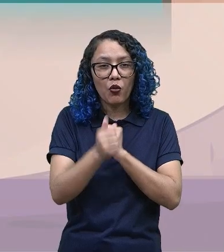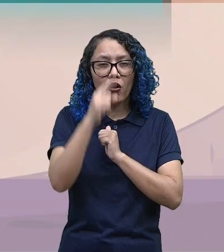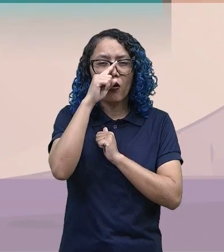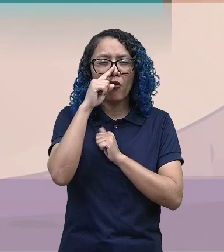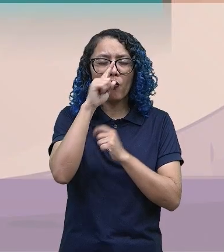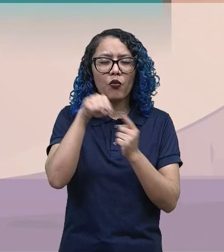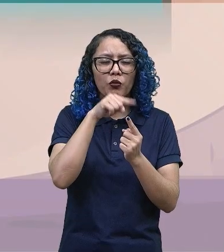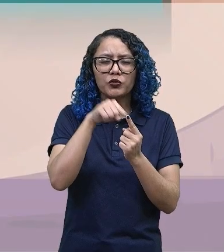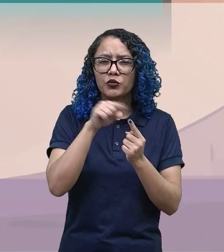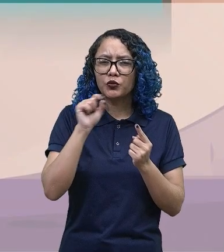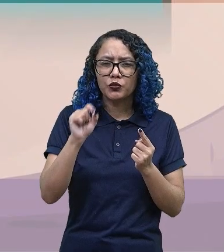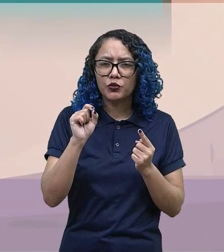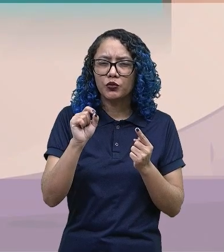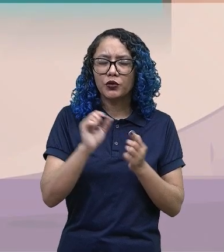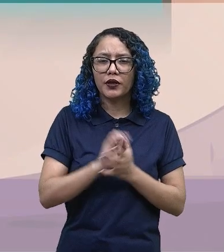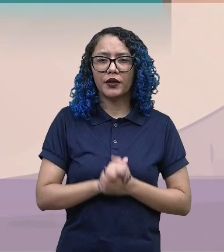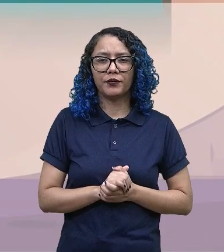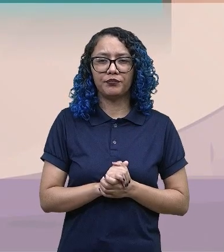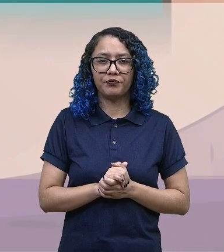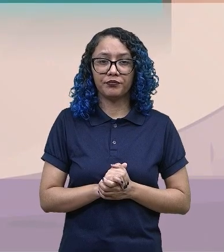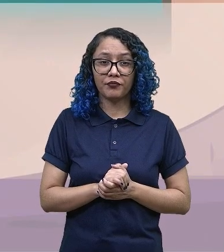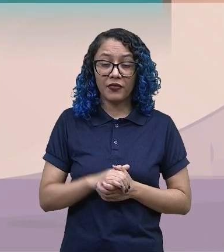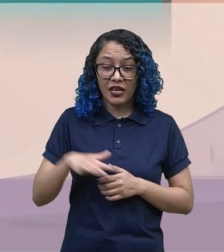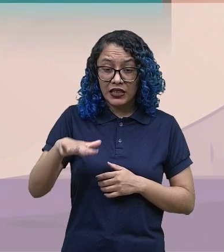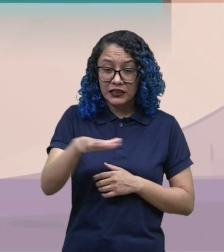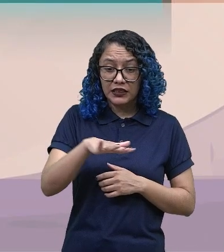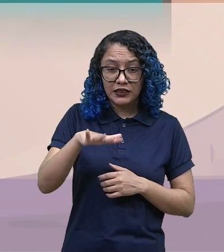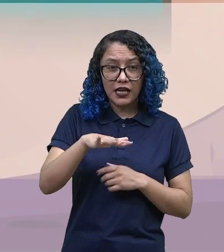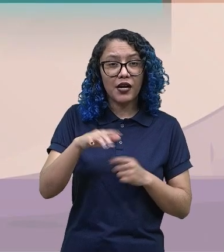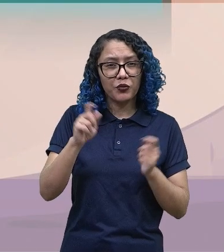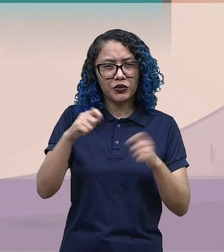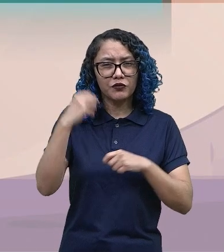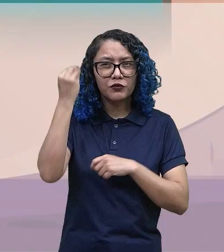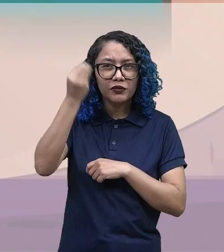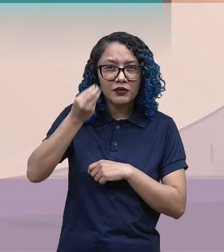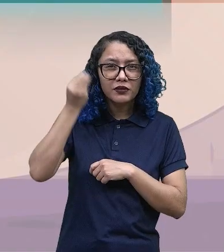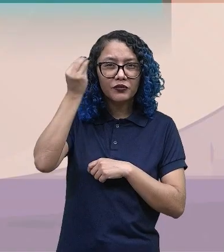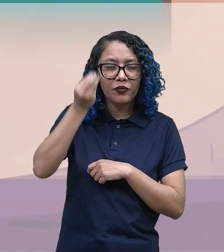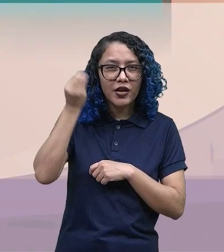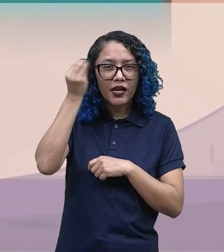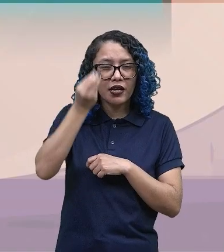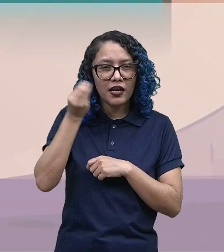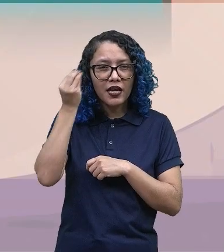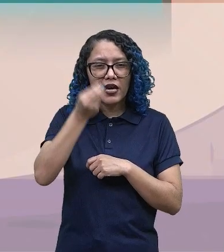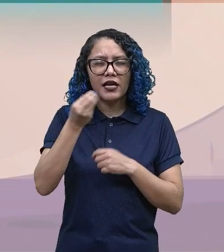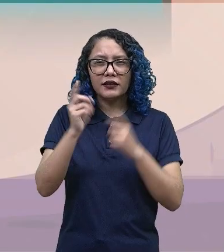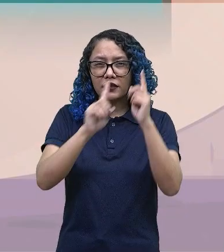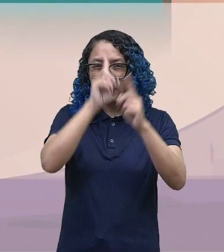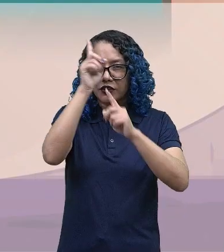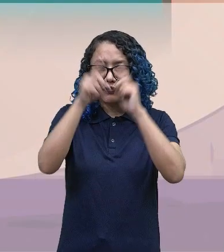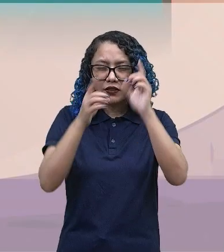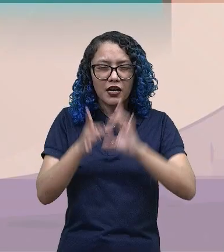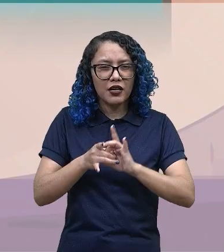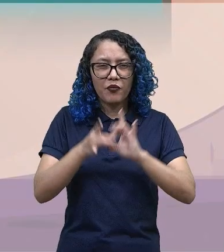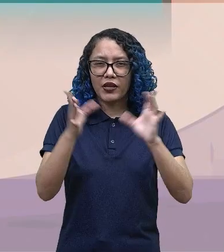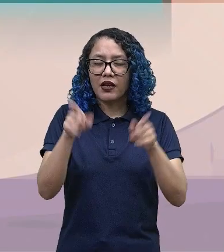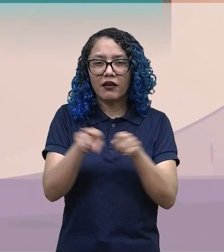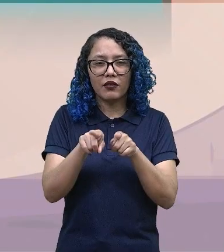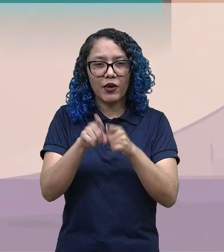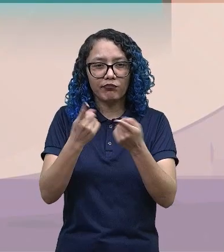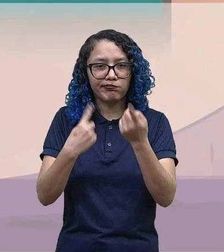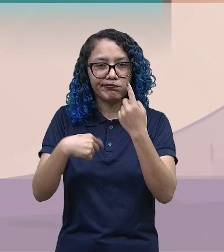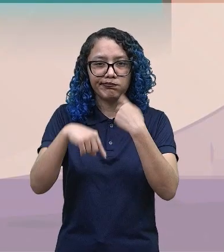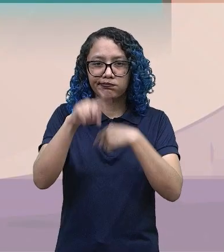de extrair desses espaços experiências de liberdade, criatividade e mesmo superação dos